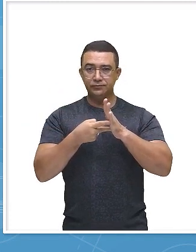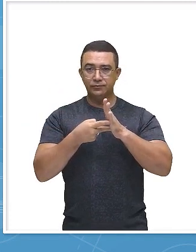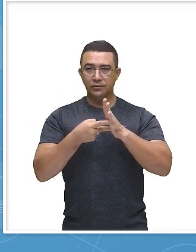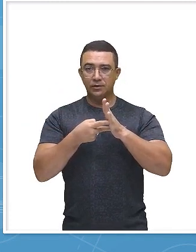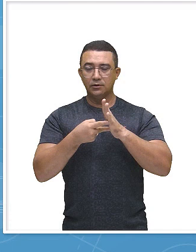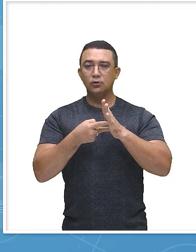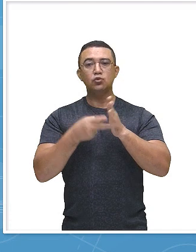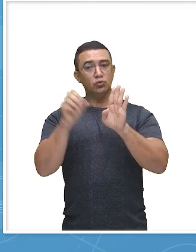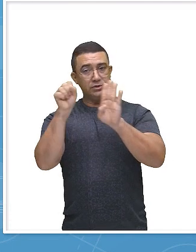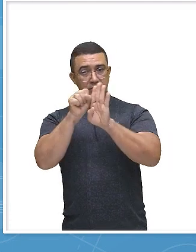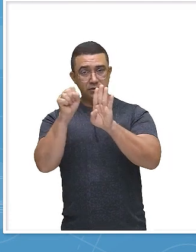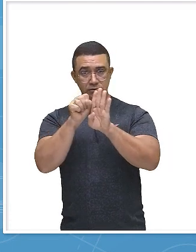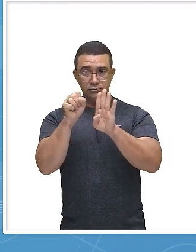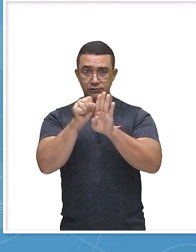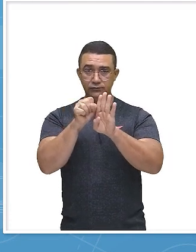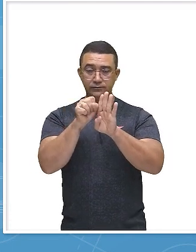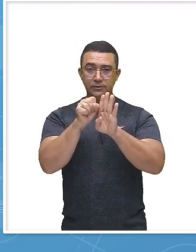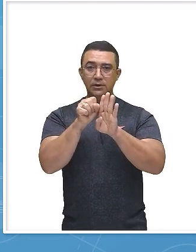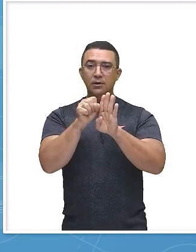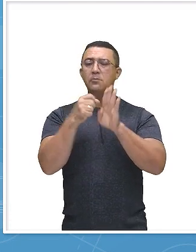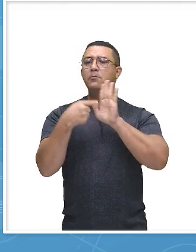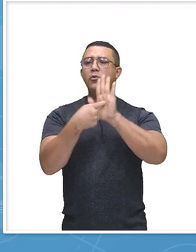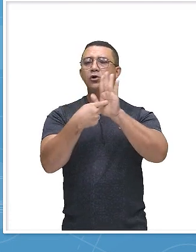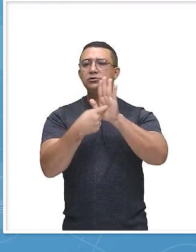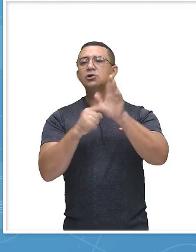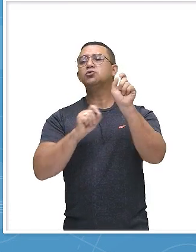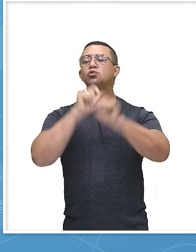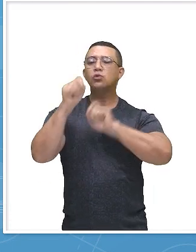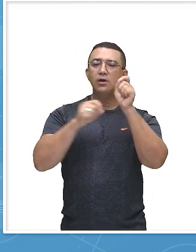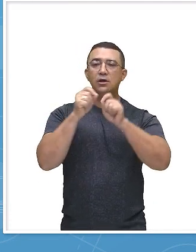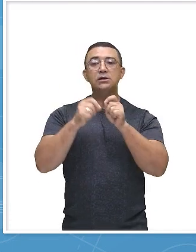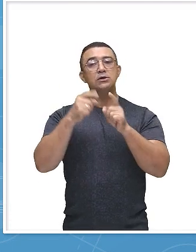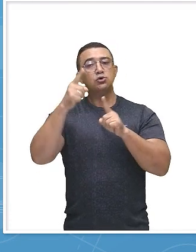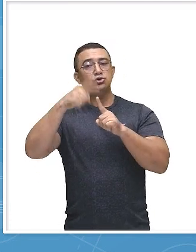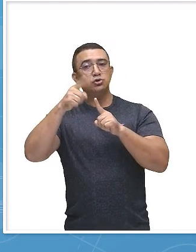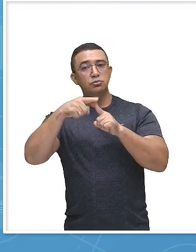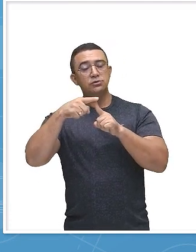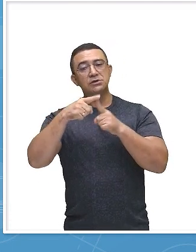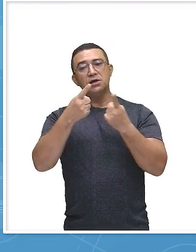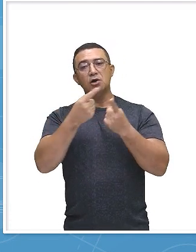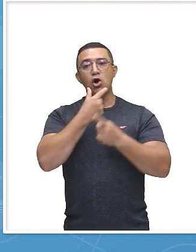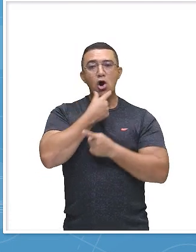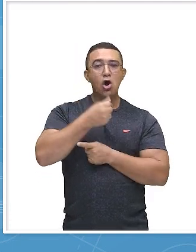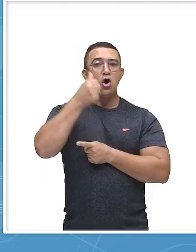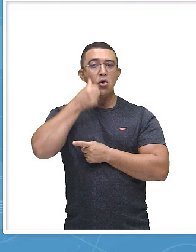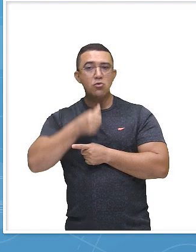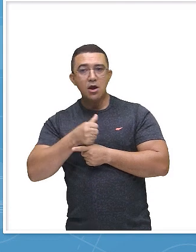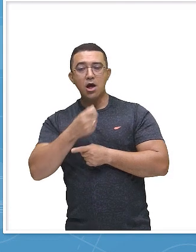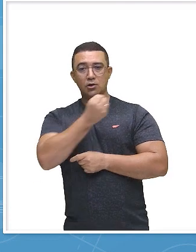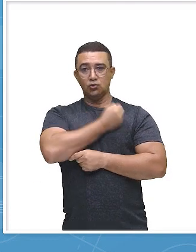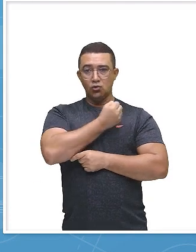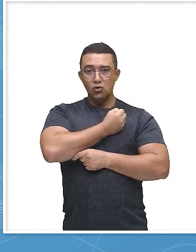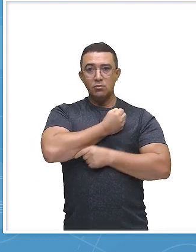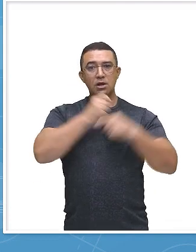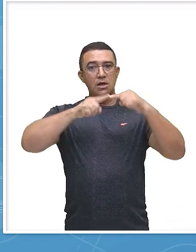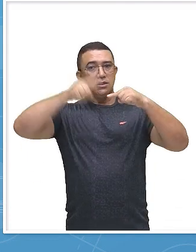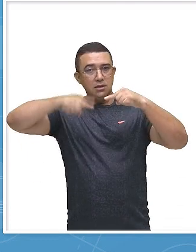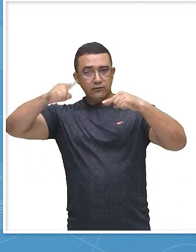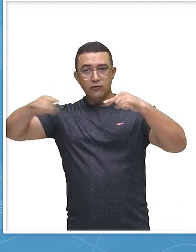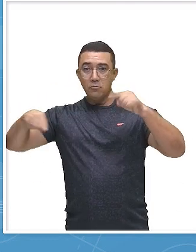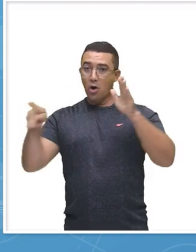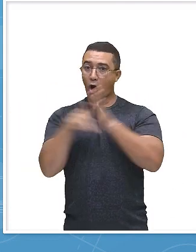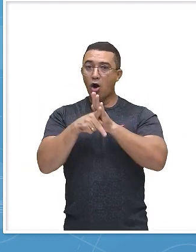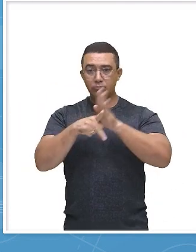do substantivo, indicando o gênero, o número, o grau, certo? Desse